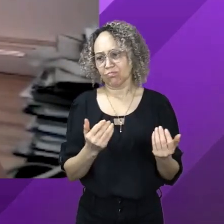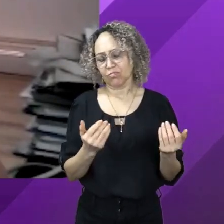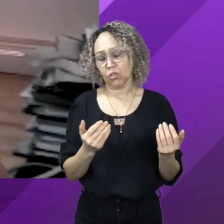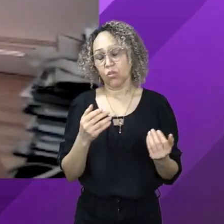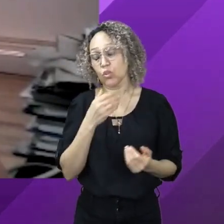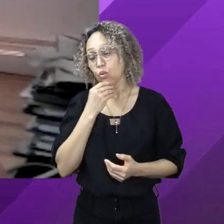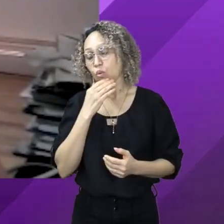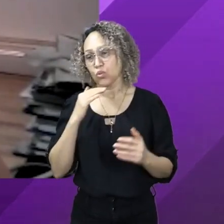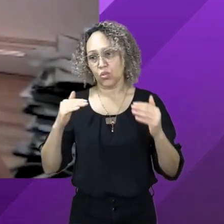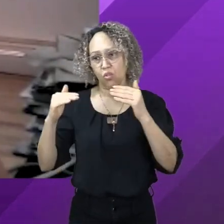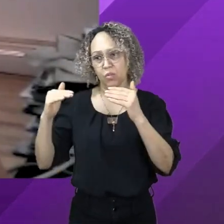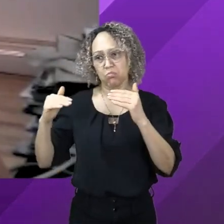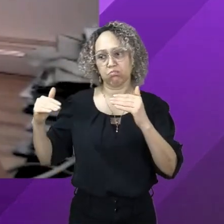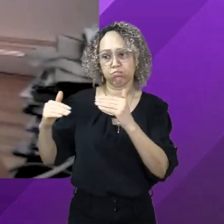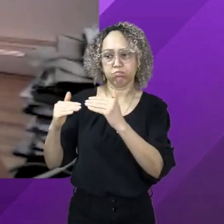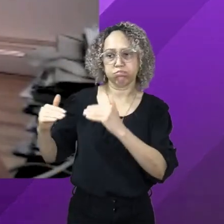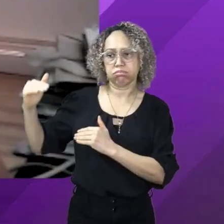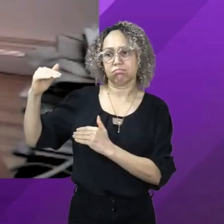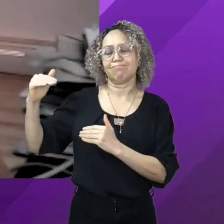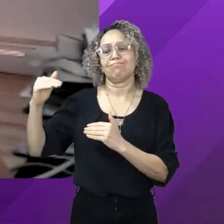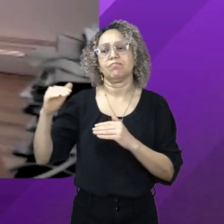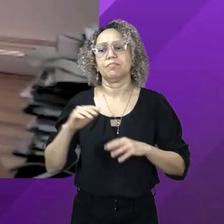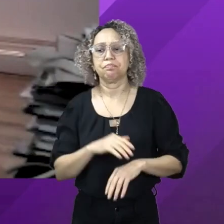E também a própria economia